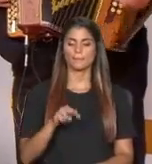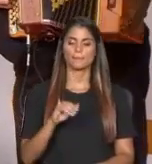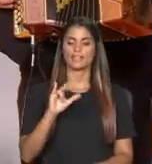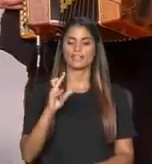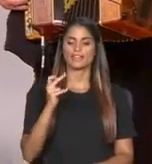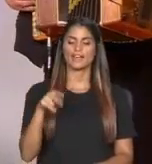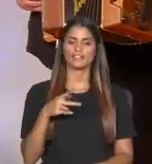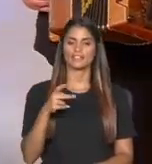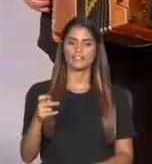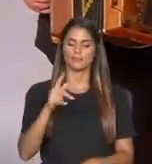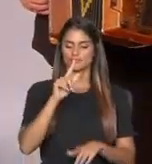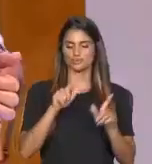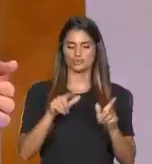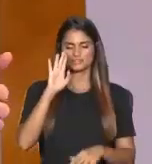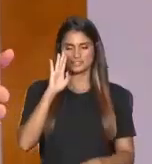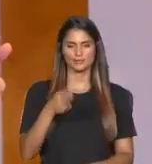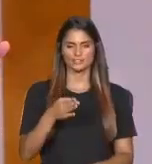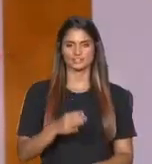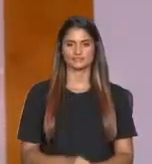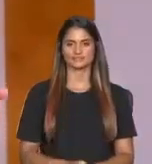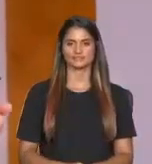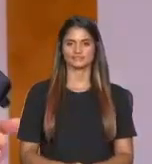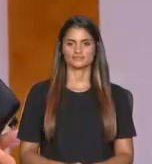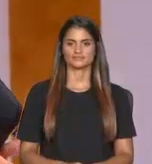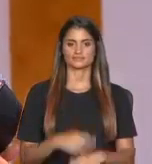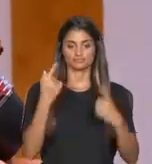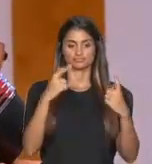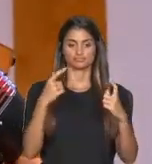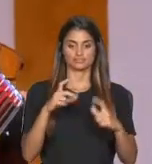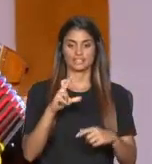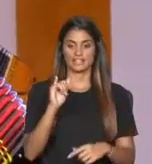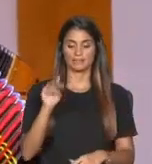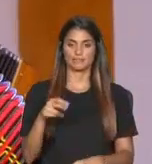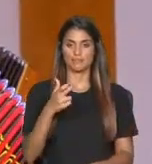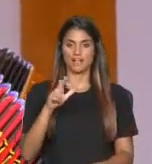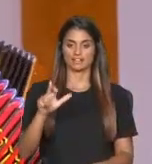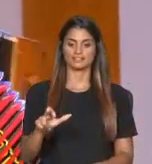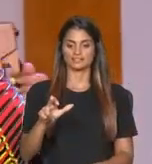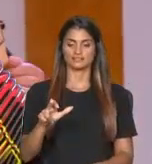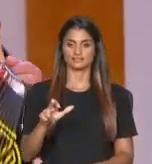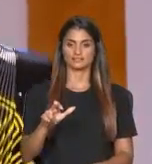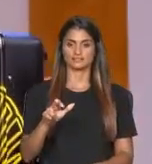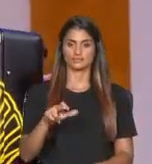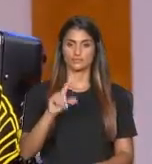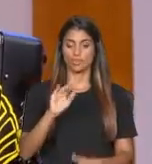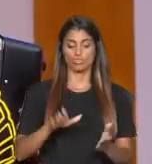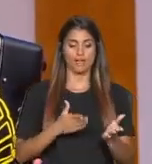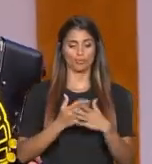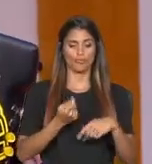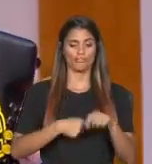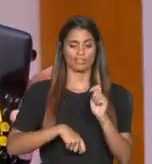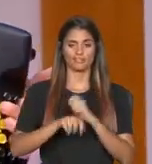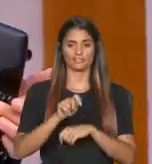quem entende, é uma questão de rimar. E nem se dá nem se vende. Olha, de